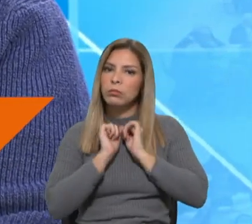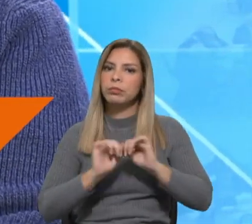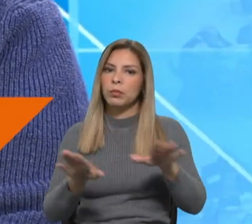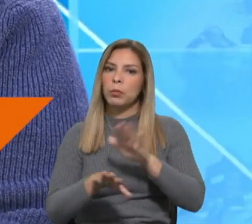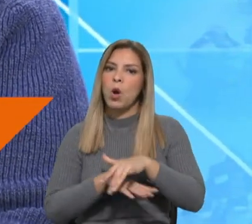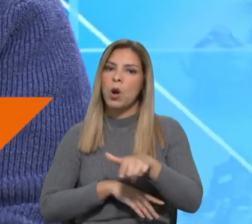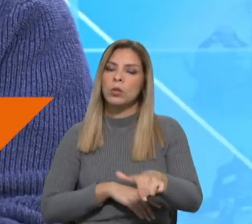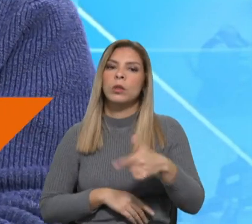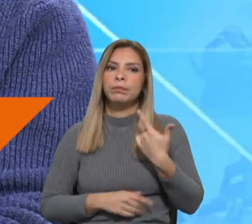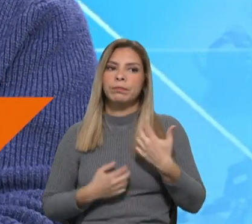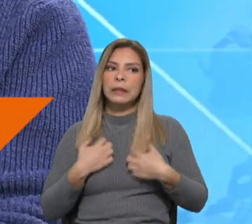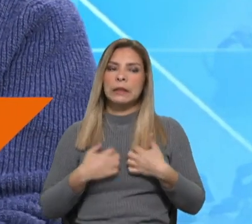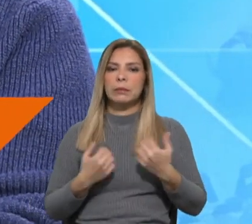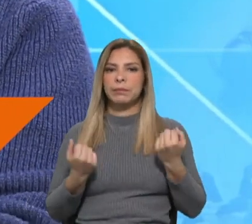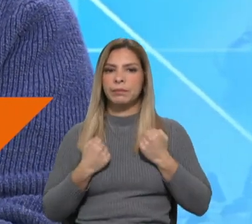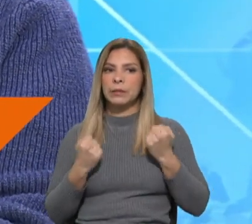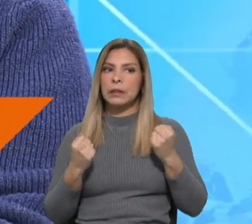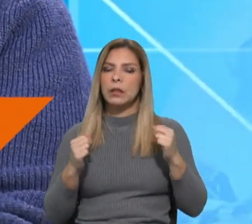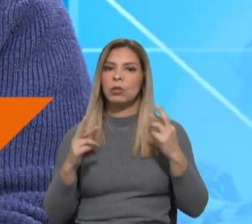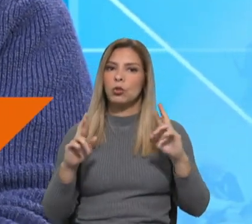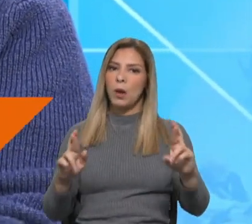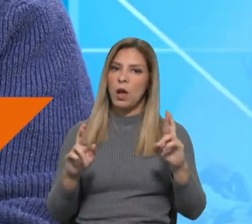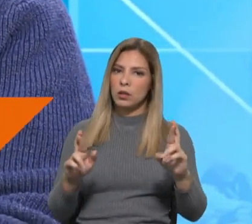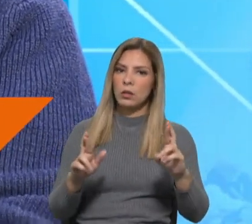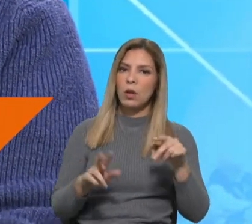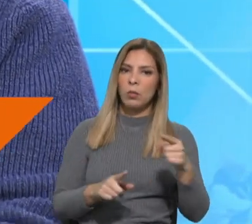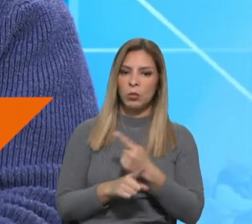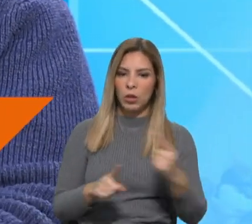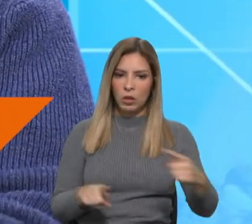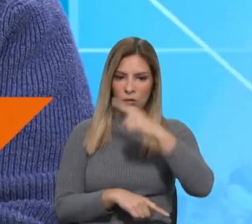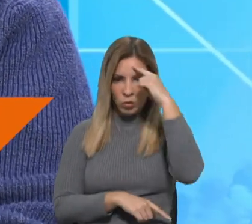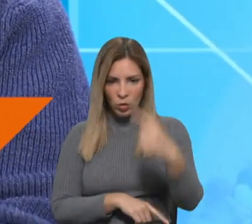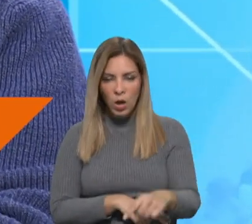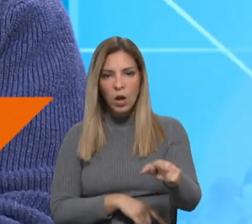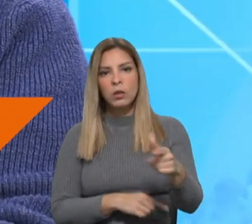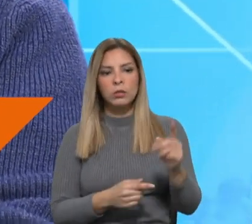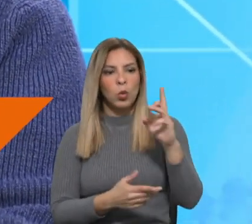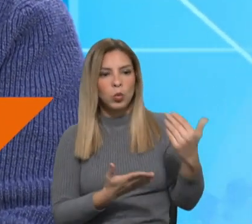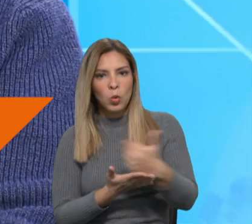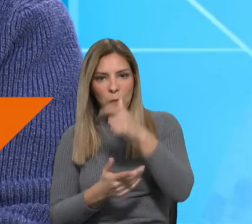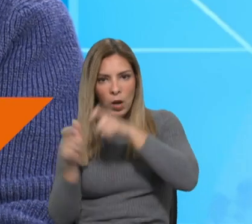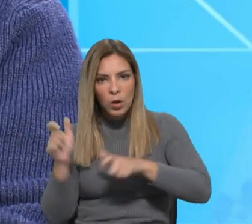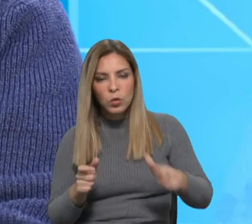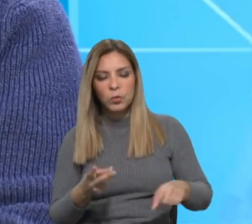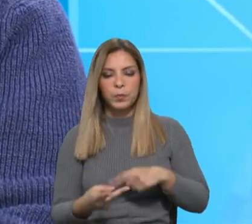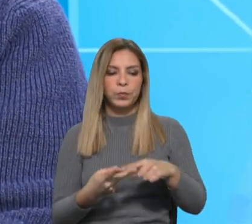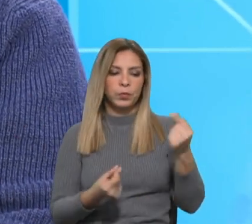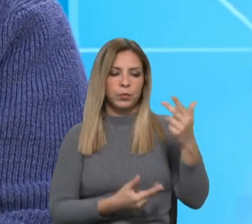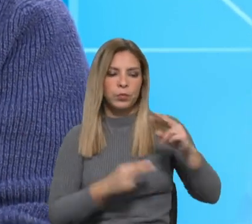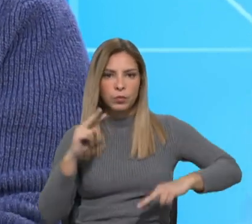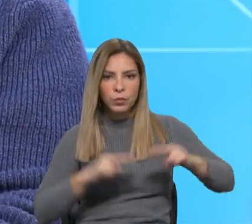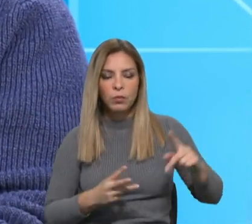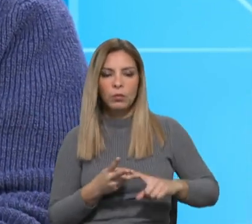que nós vivemos, porque estamos obviamente marcados por dificuldades de recursos humanos, de recursos financeiros, de interesses